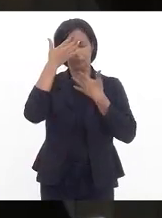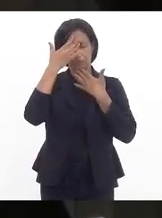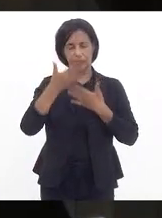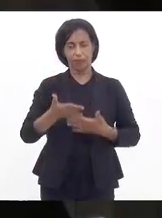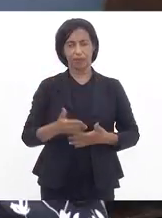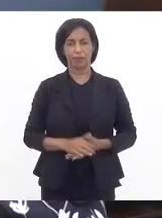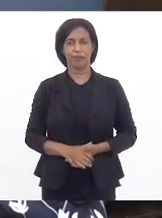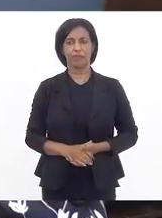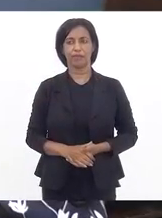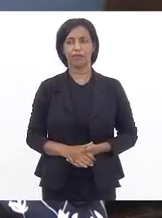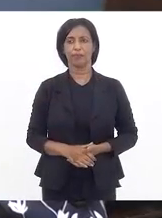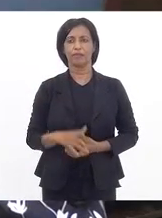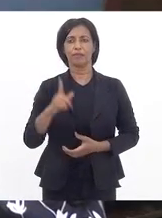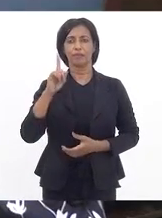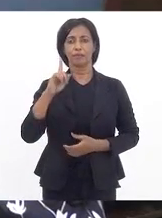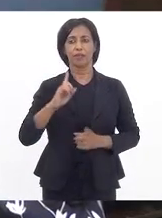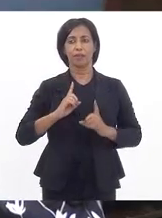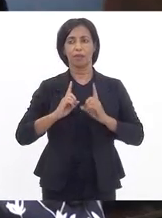a